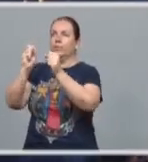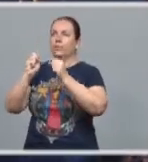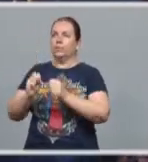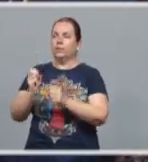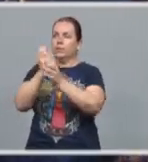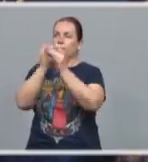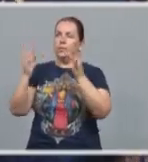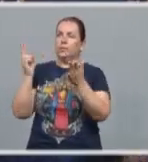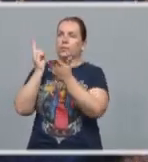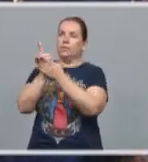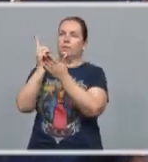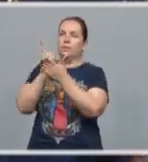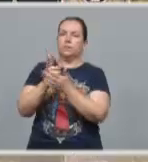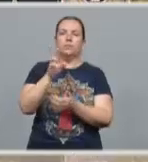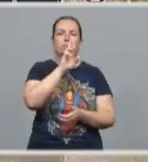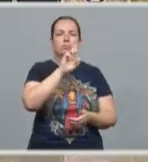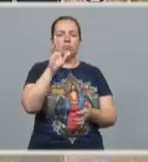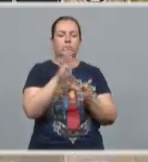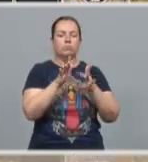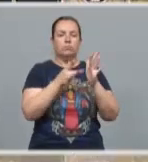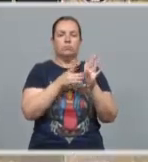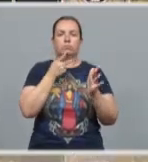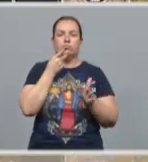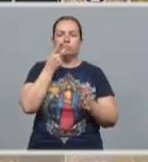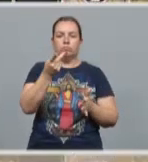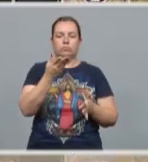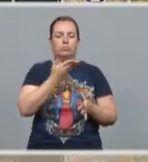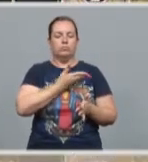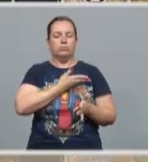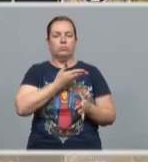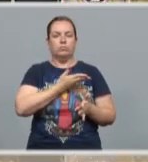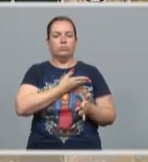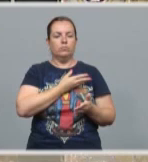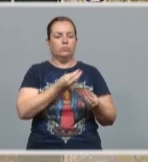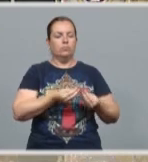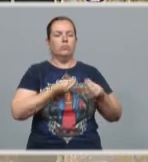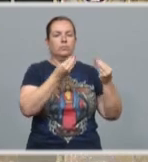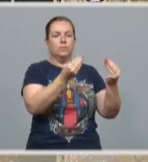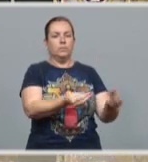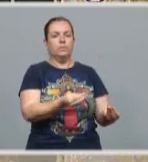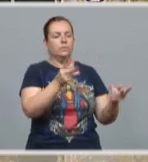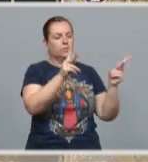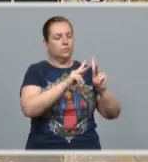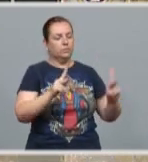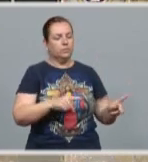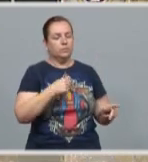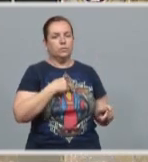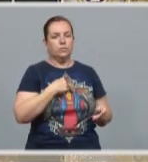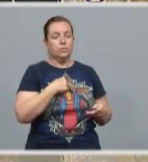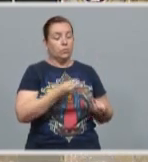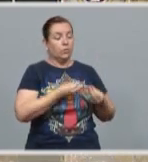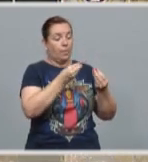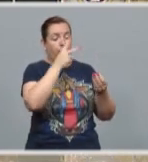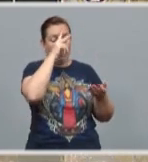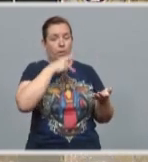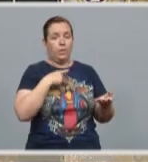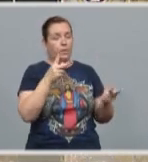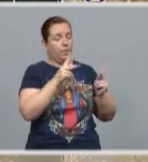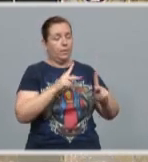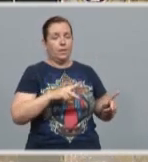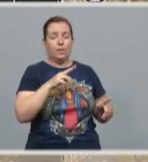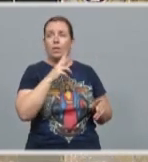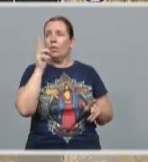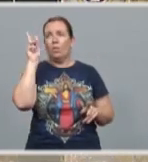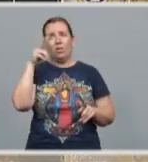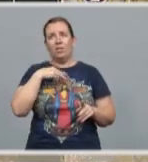reino, o poder e a glória para sempre. Senhor Jesus Cristo, dissestes aos vossos apóstolos, eu vos deixo a paz, eu vos dou a minha paz, não olheis